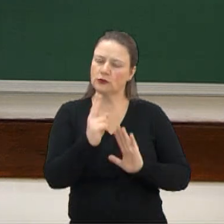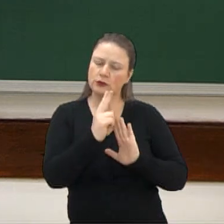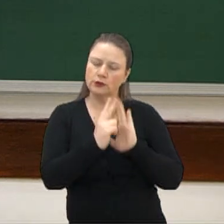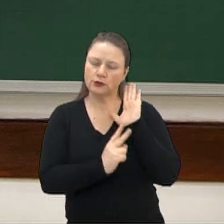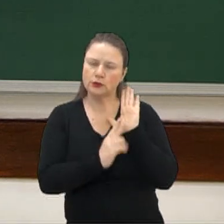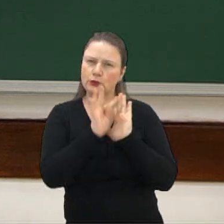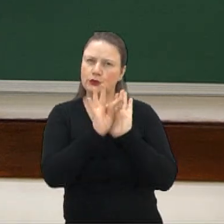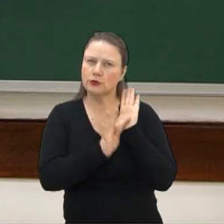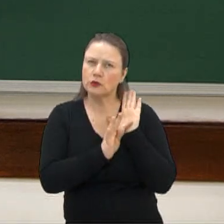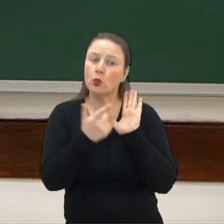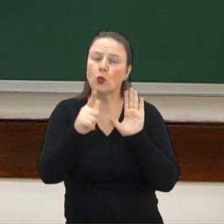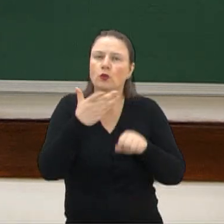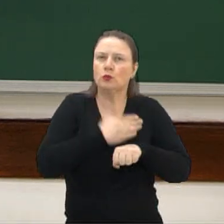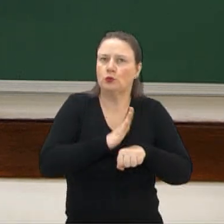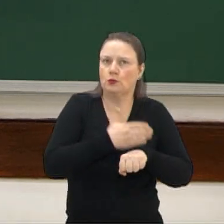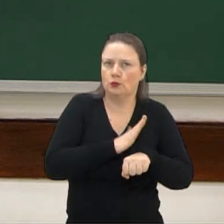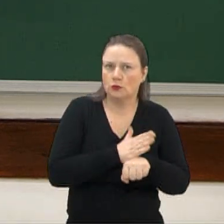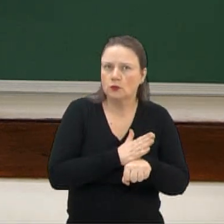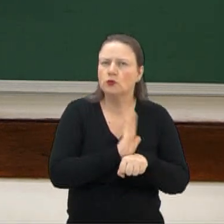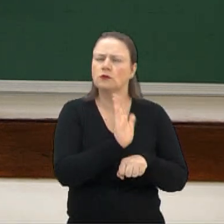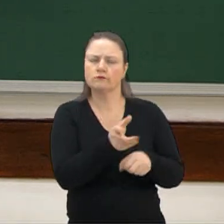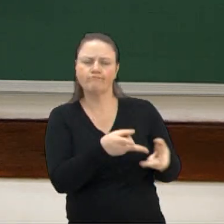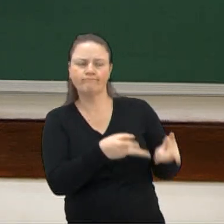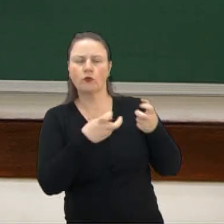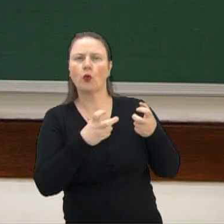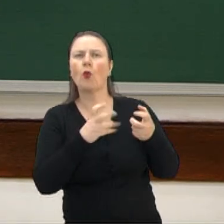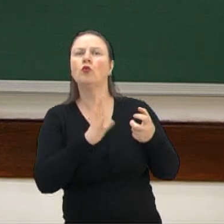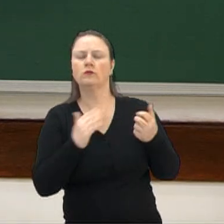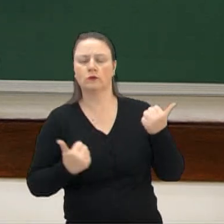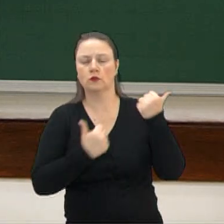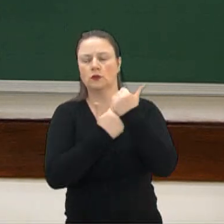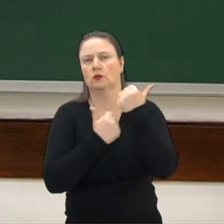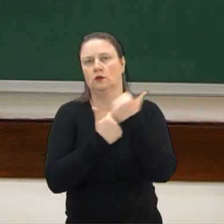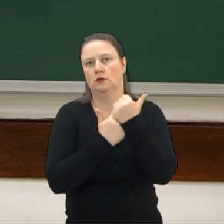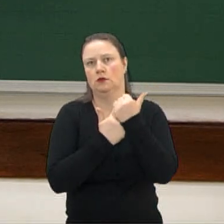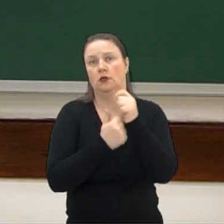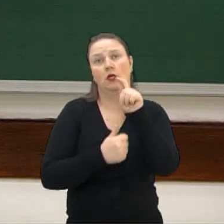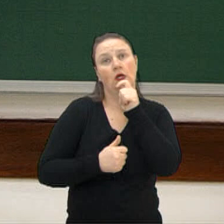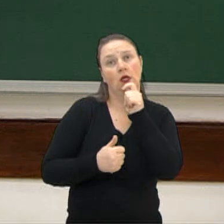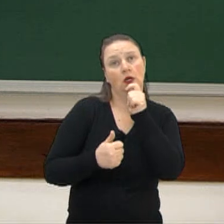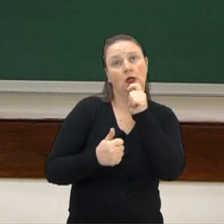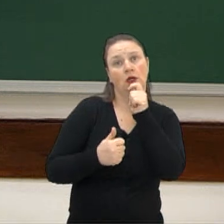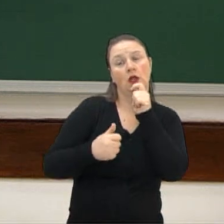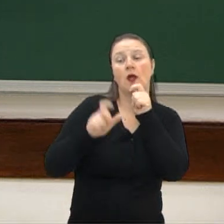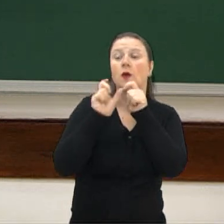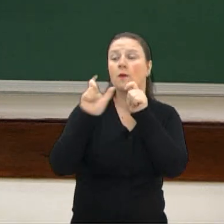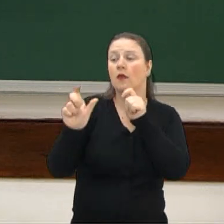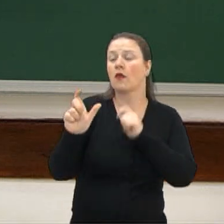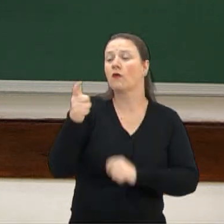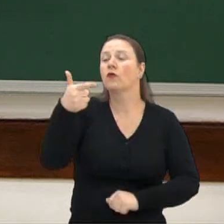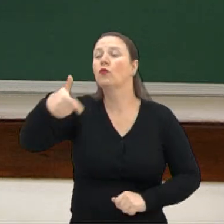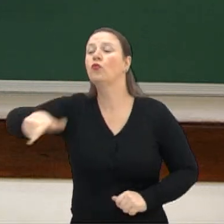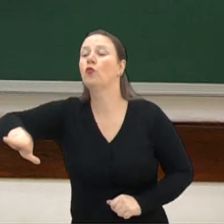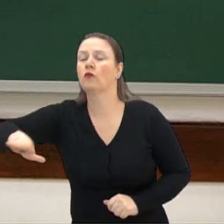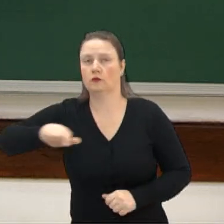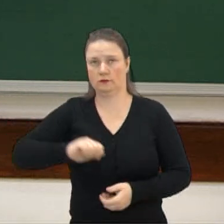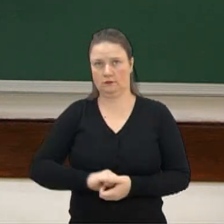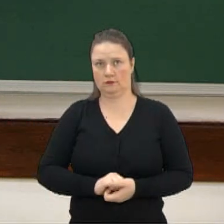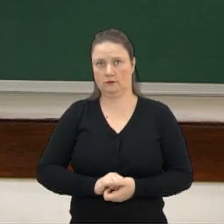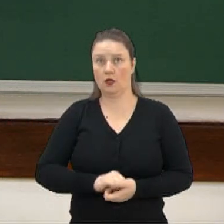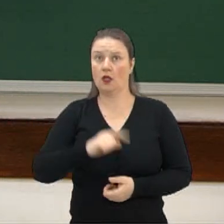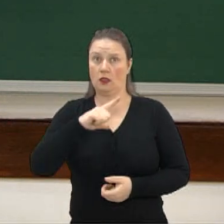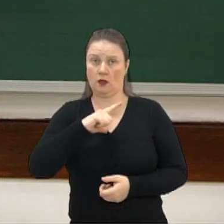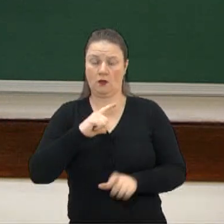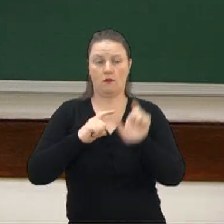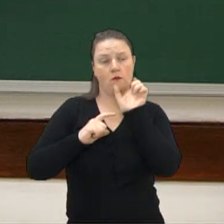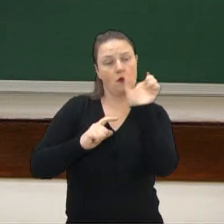trecho em um outro exercício? E a gente já tinha substituído ainda por novamente? Então, o que, que eu tenho? Eu tenho duas